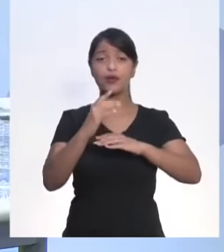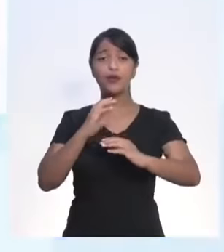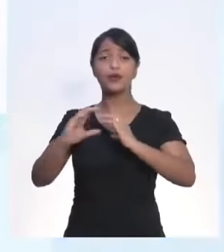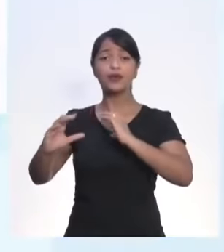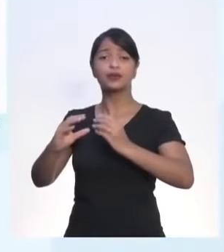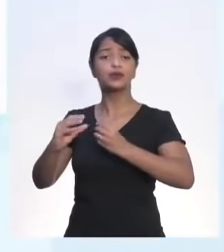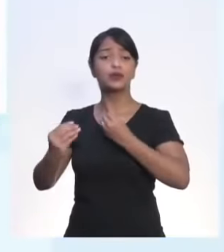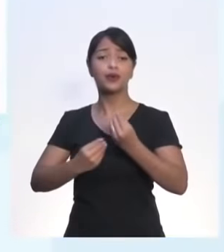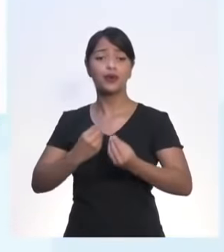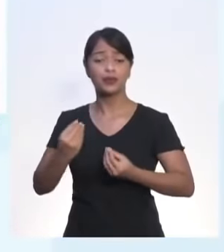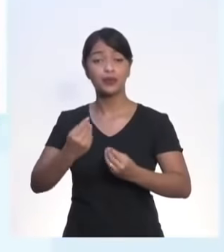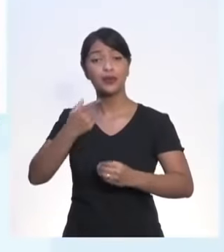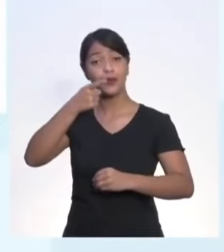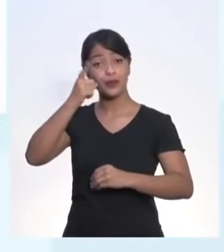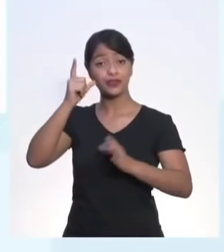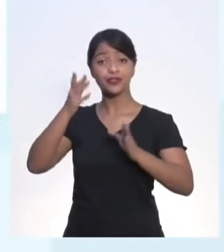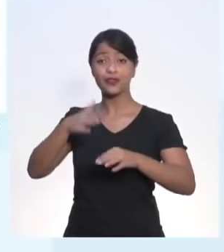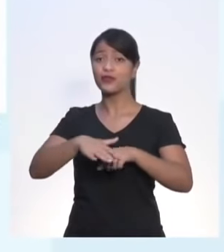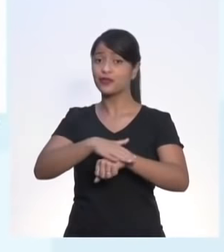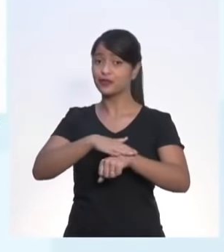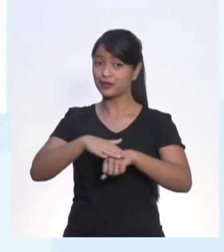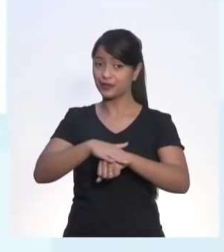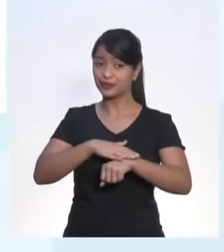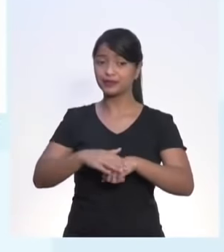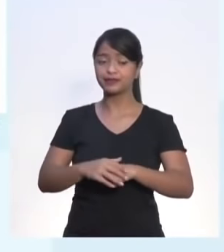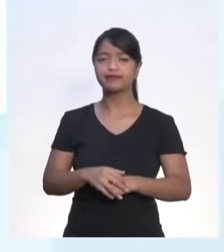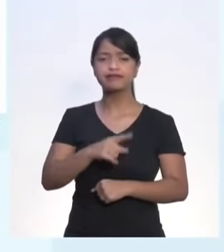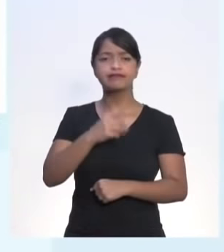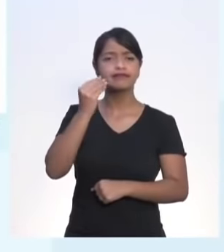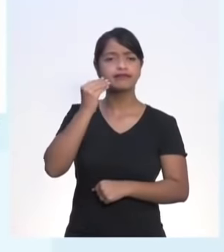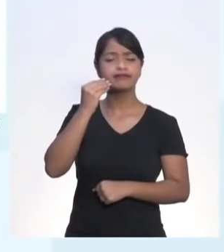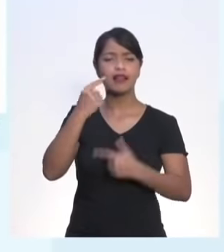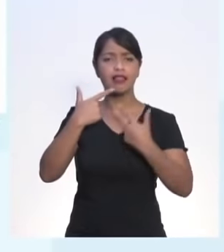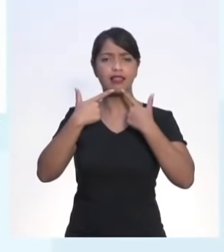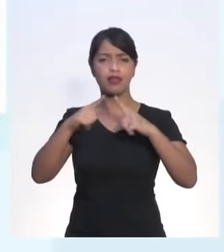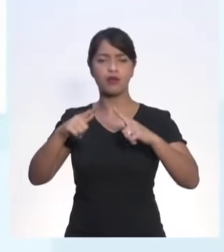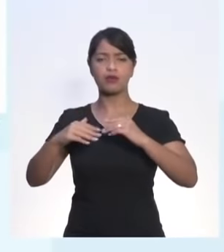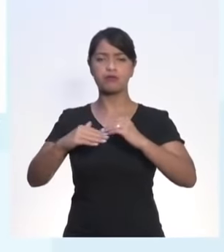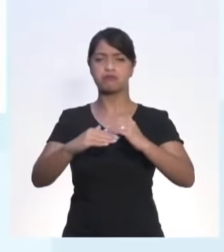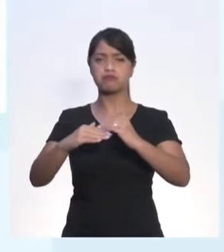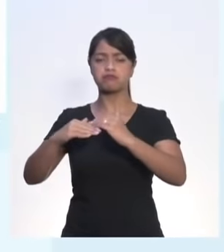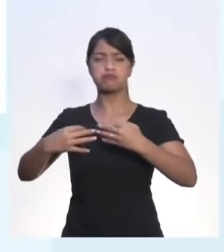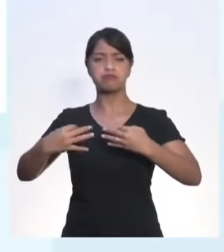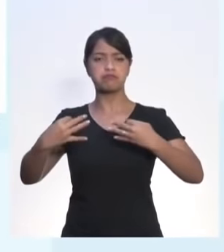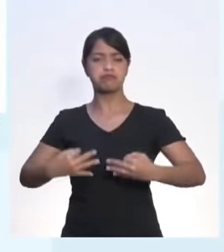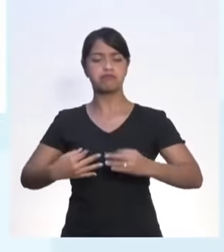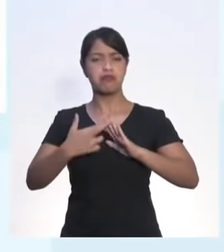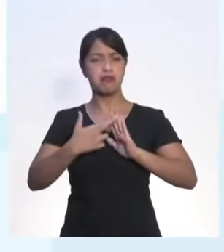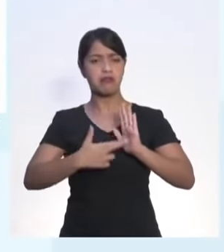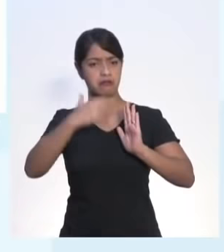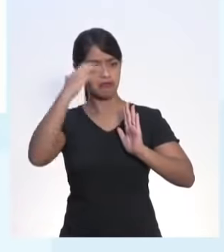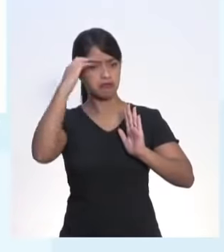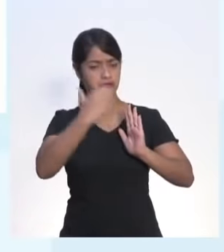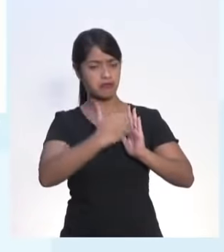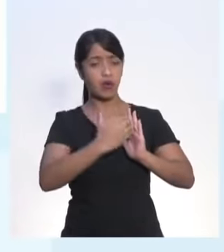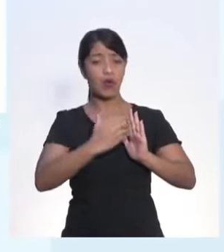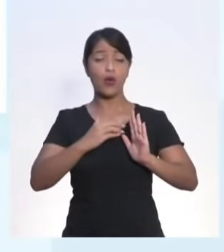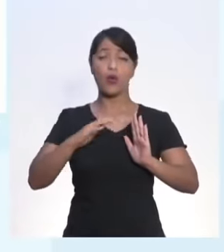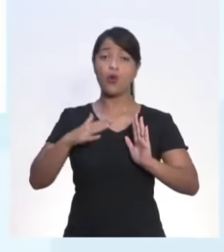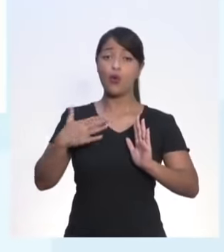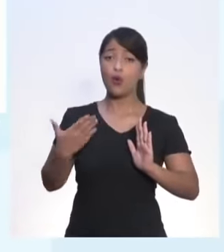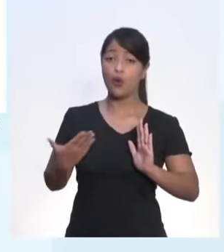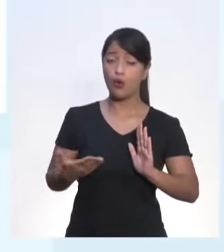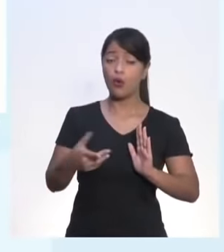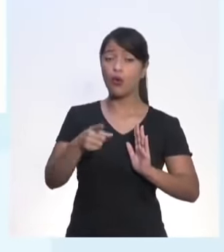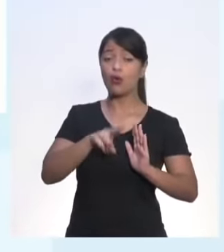forma? Falamos um pouquinho disso ontem. Tenta utilizar a norma padrão ou, agora tem eu aprofundei a pergunta,